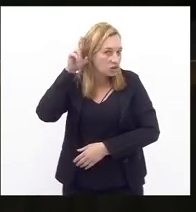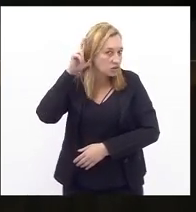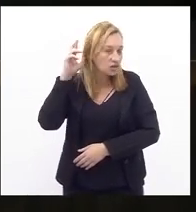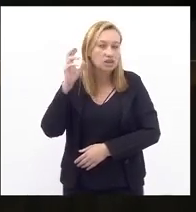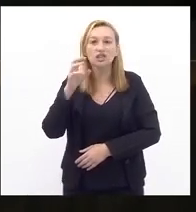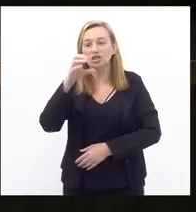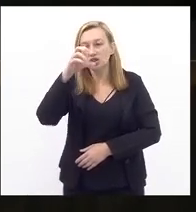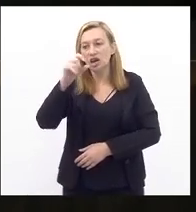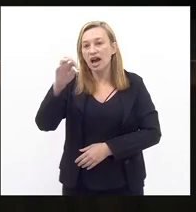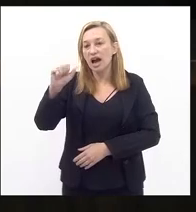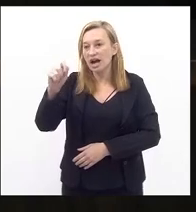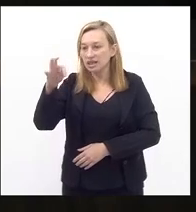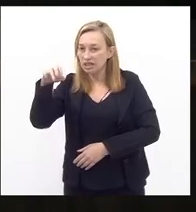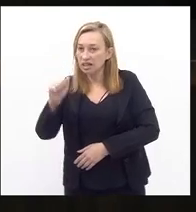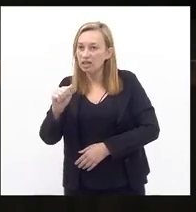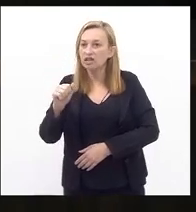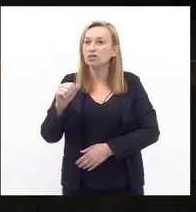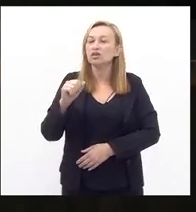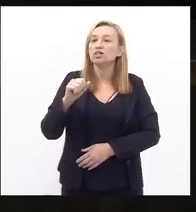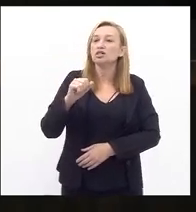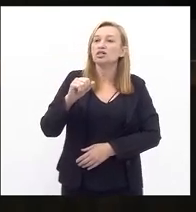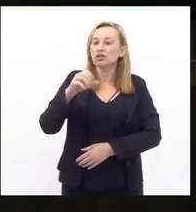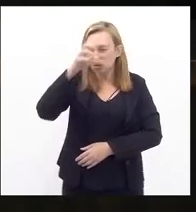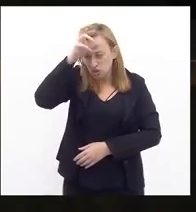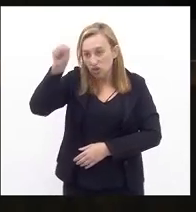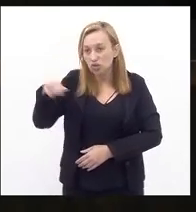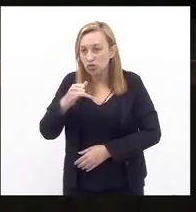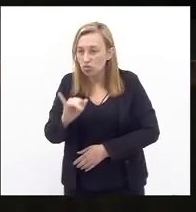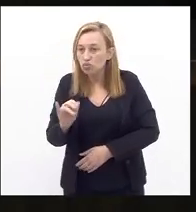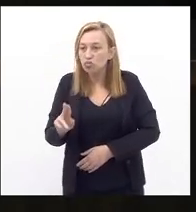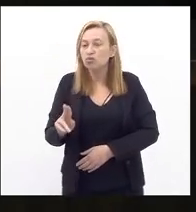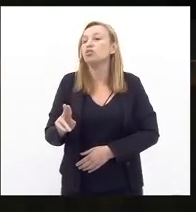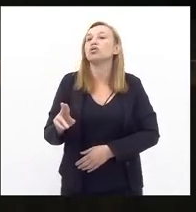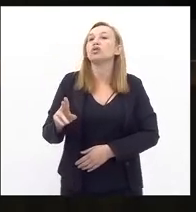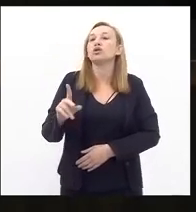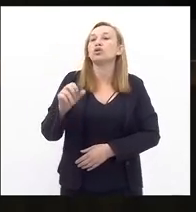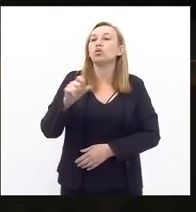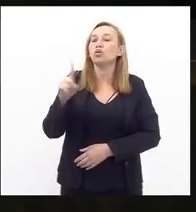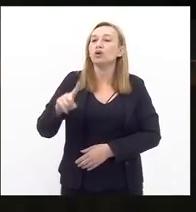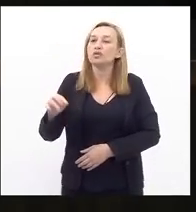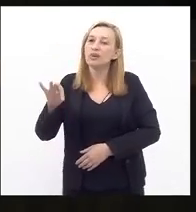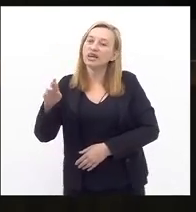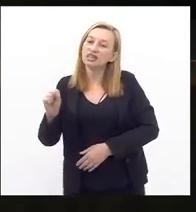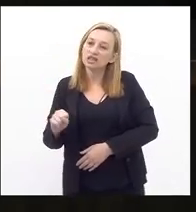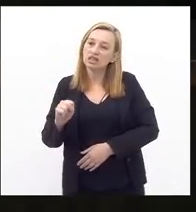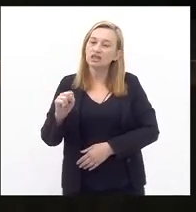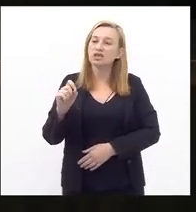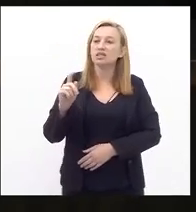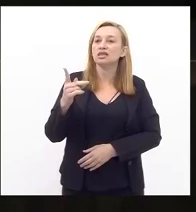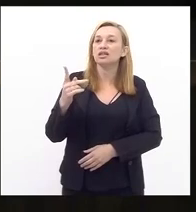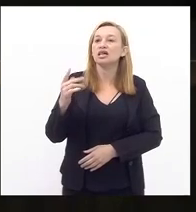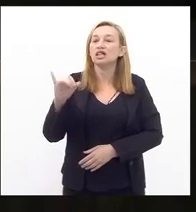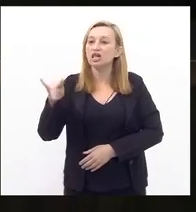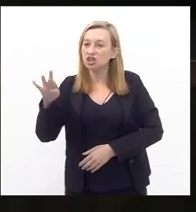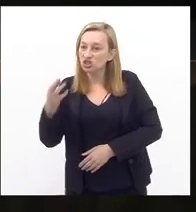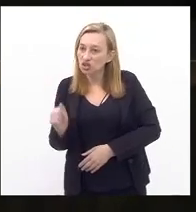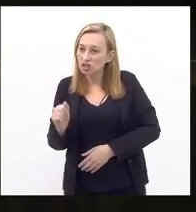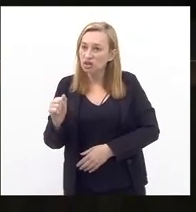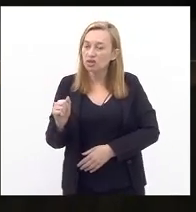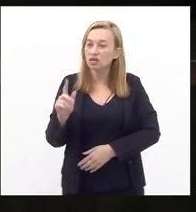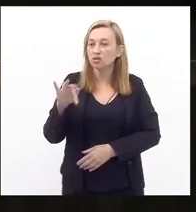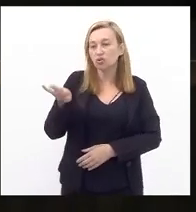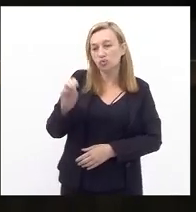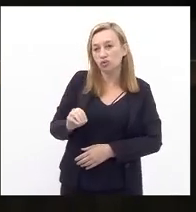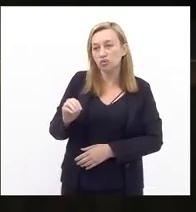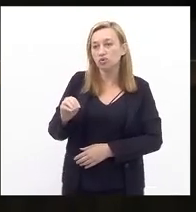Atila noite Marcelo cabeleireiro Jair Bittencourt Ju o Giovani Ratinho Luiz Martins e Wellington José que destina recursos do fundo especial